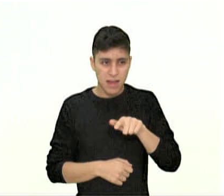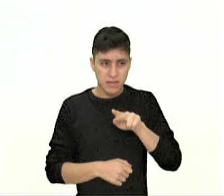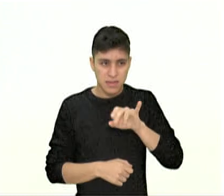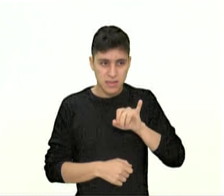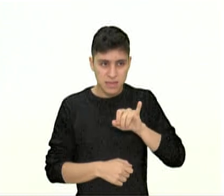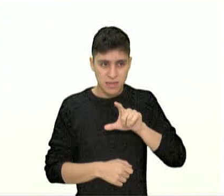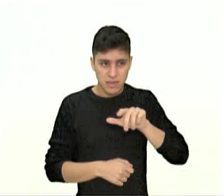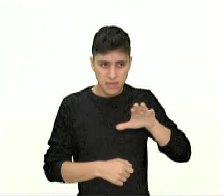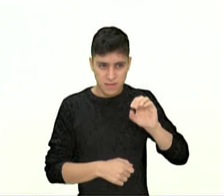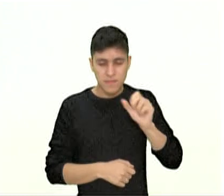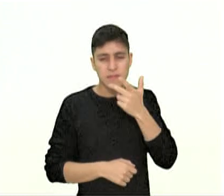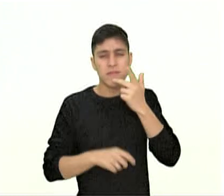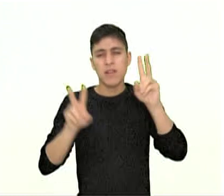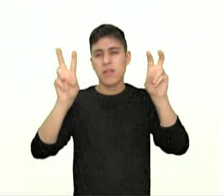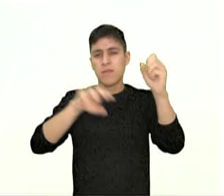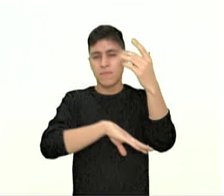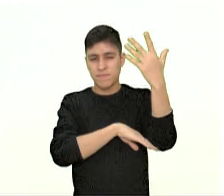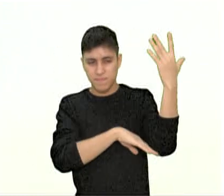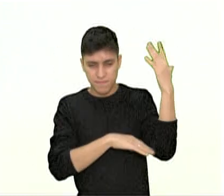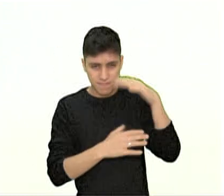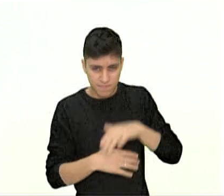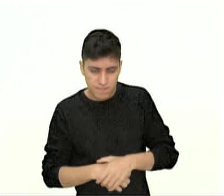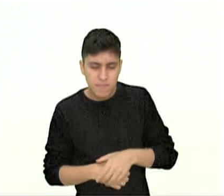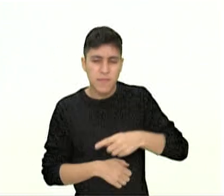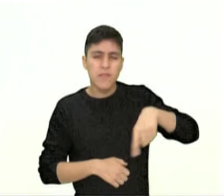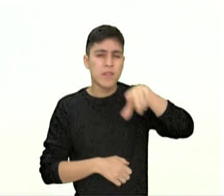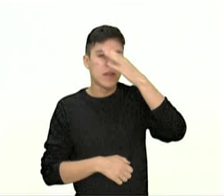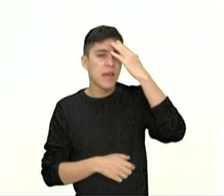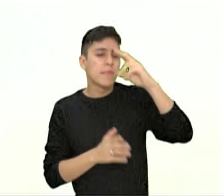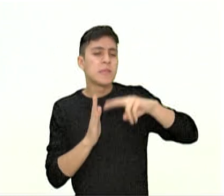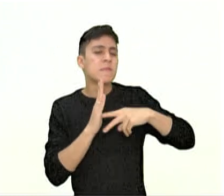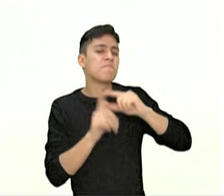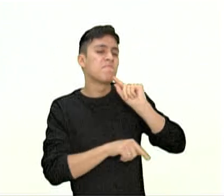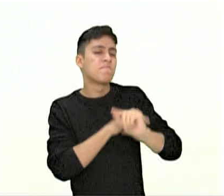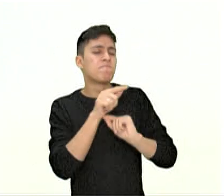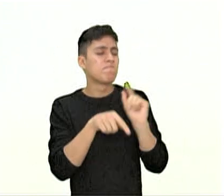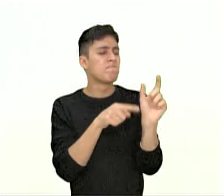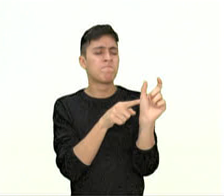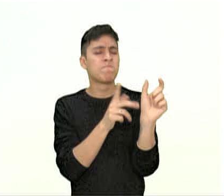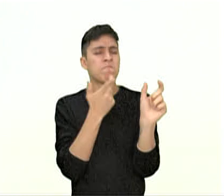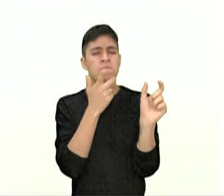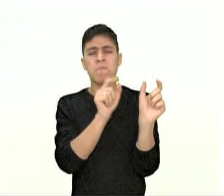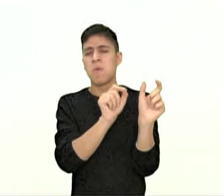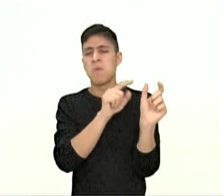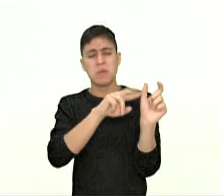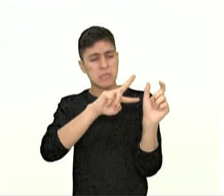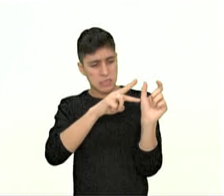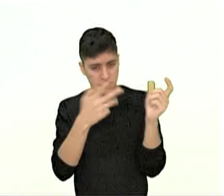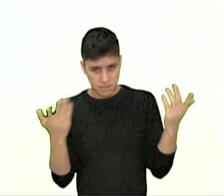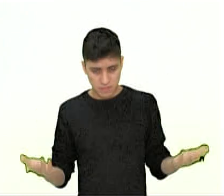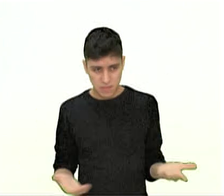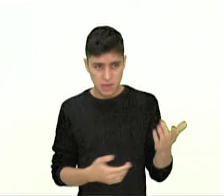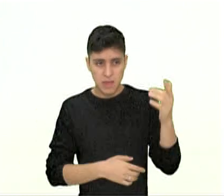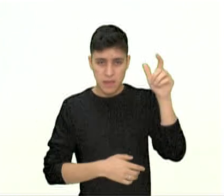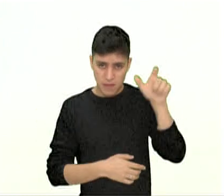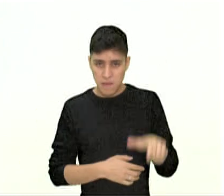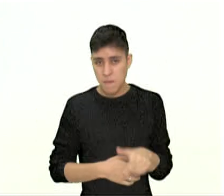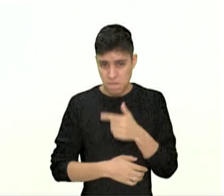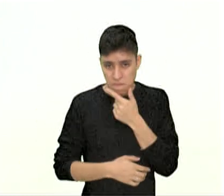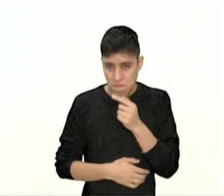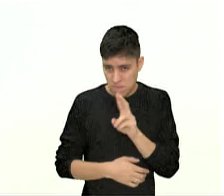situación del medio ambiente. ¿Sabes cuál es el significado de esta palavra? O Gaturro utiliza a